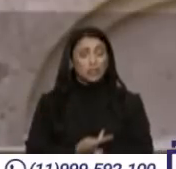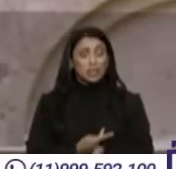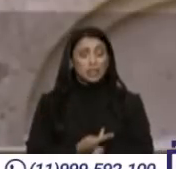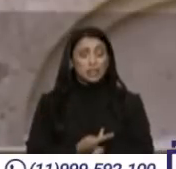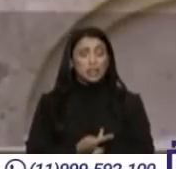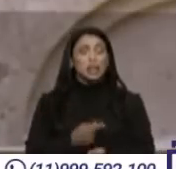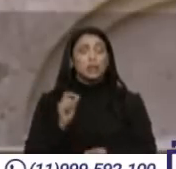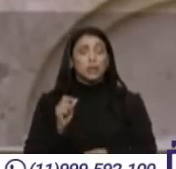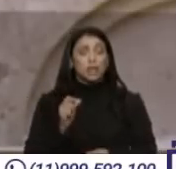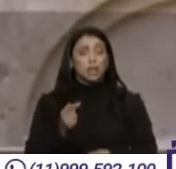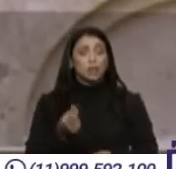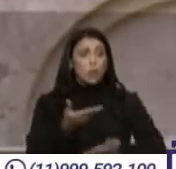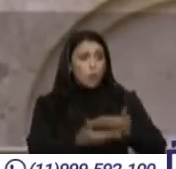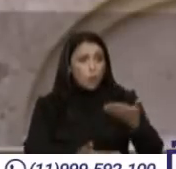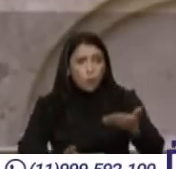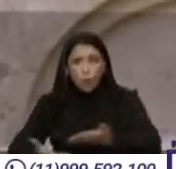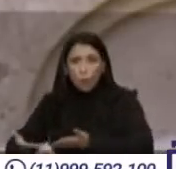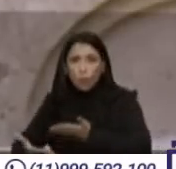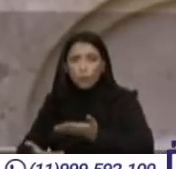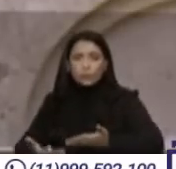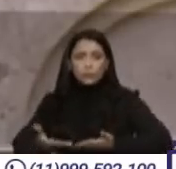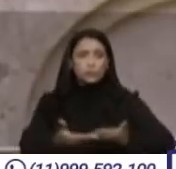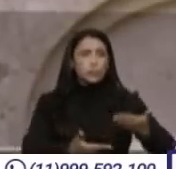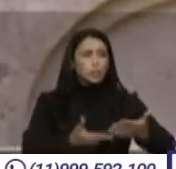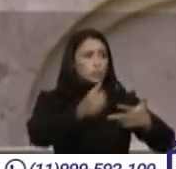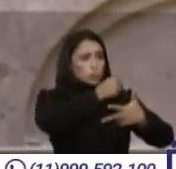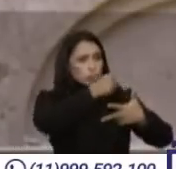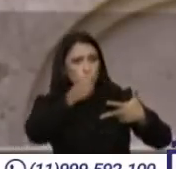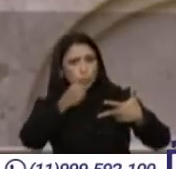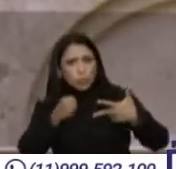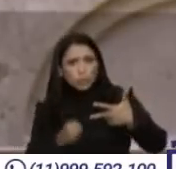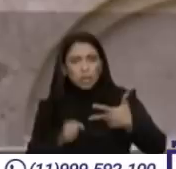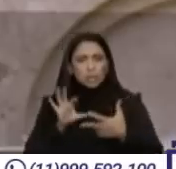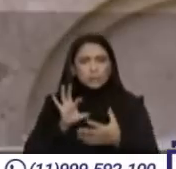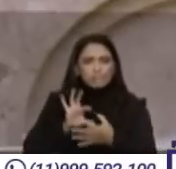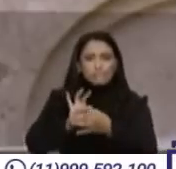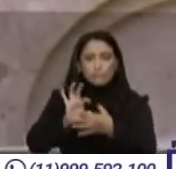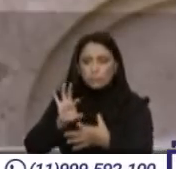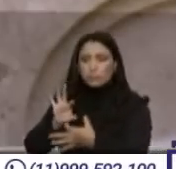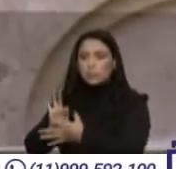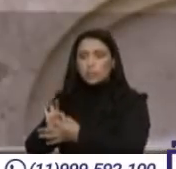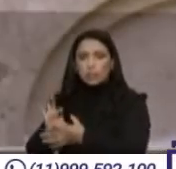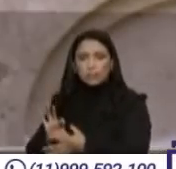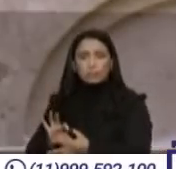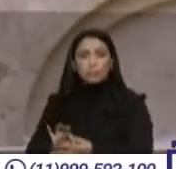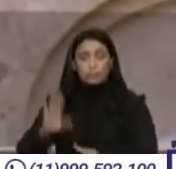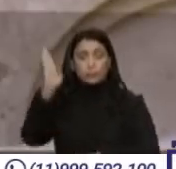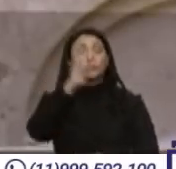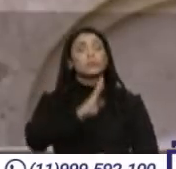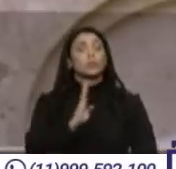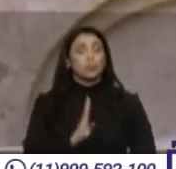convívio necessariamente harmonioso entre os poderes que compõem o Estado